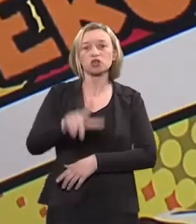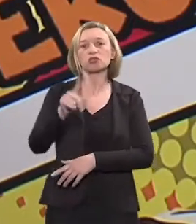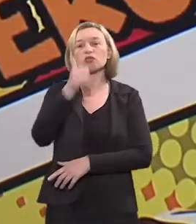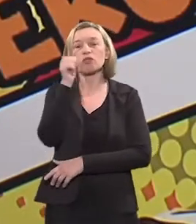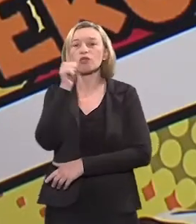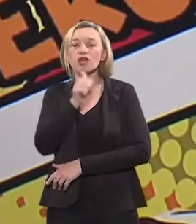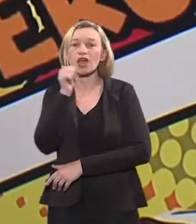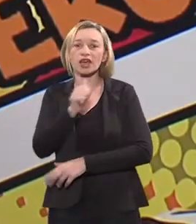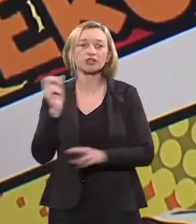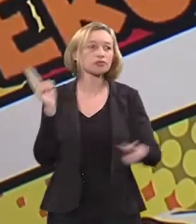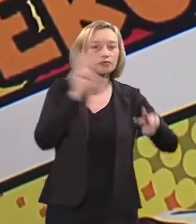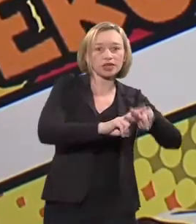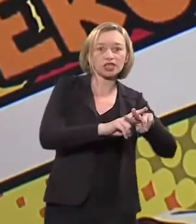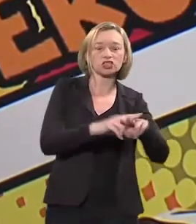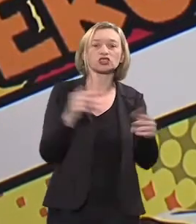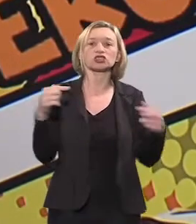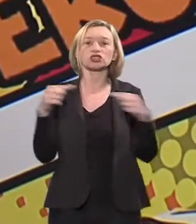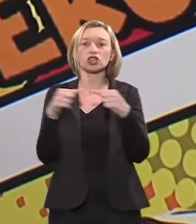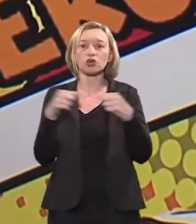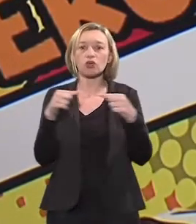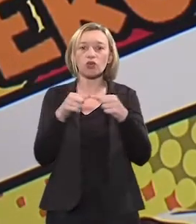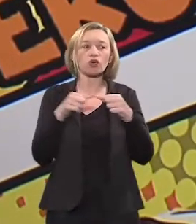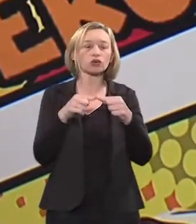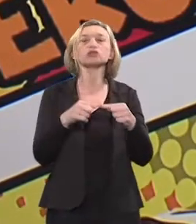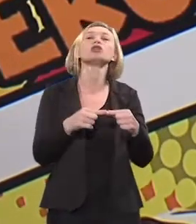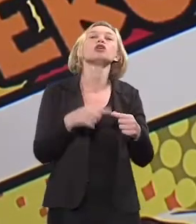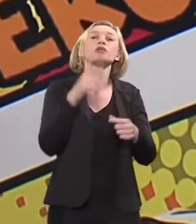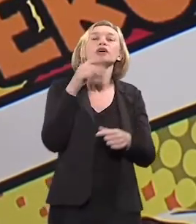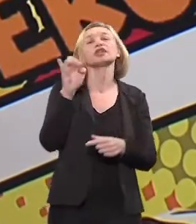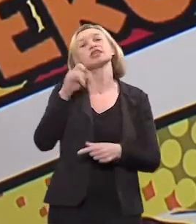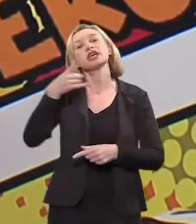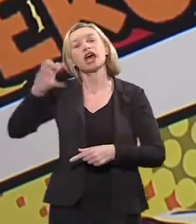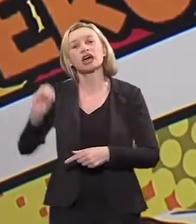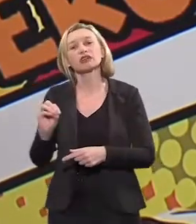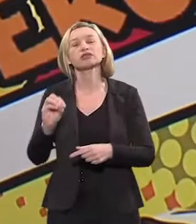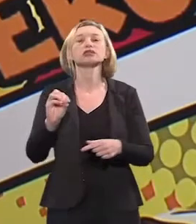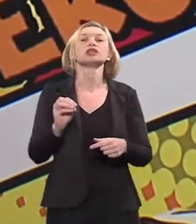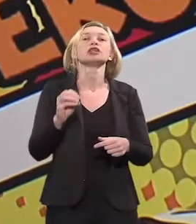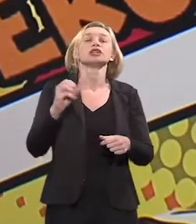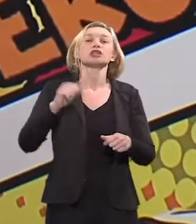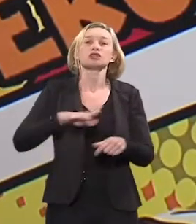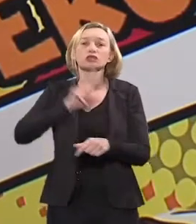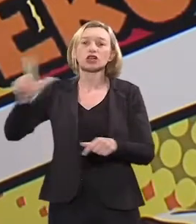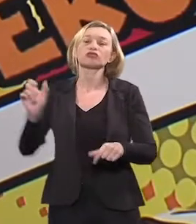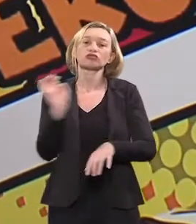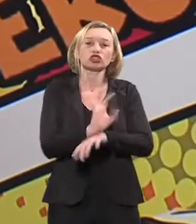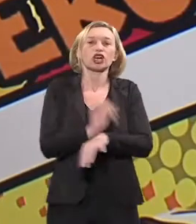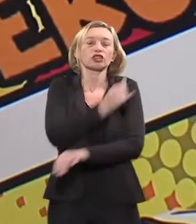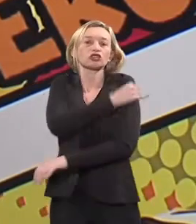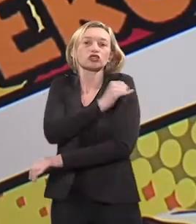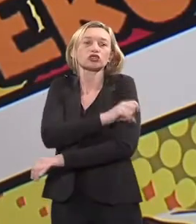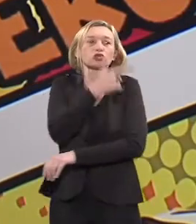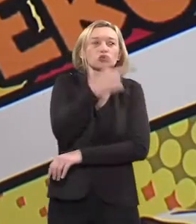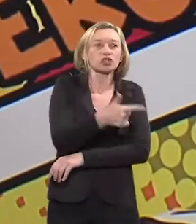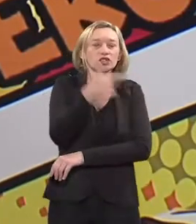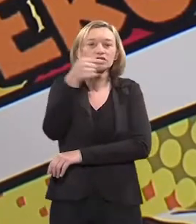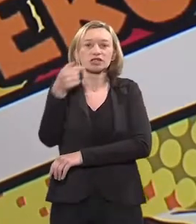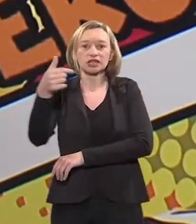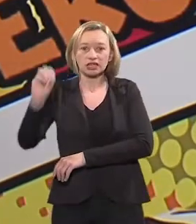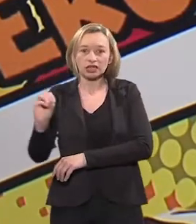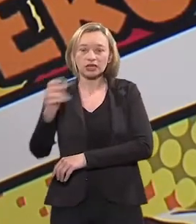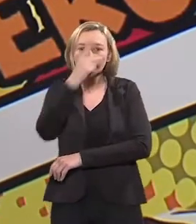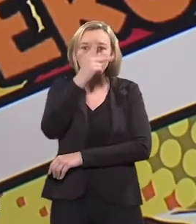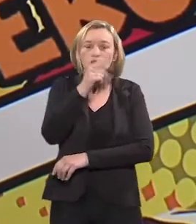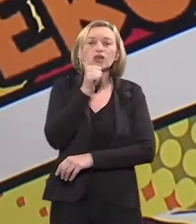mulheres presas de acordo com o Departamento Penitenciário Nacional. No estado do Rio, o número chega a quase